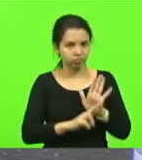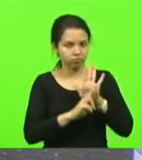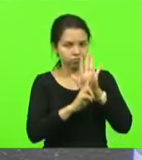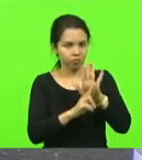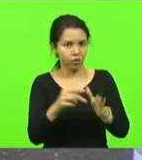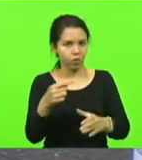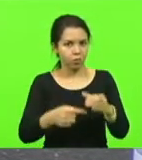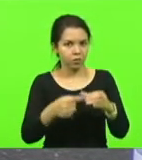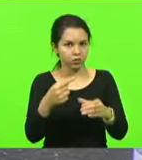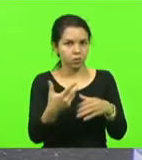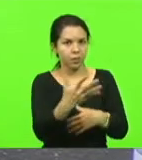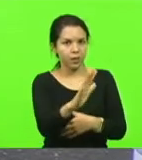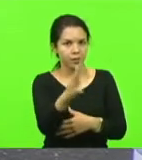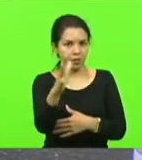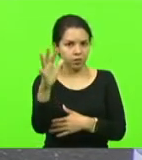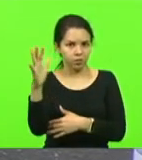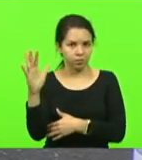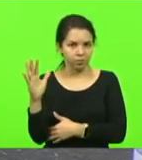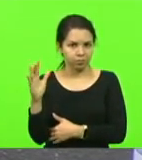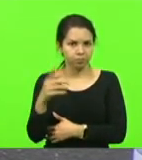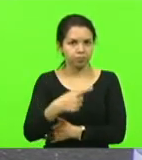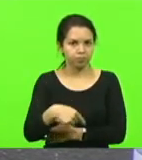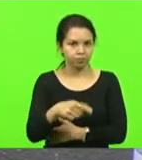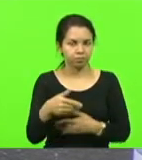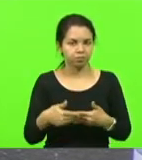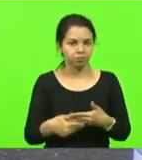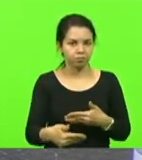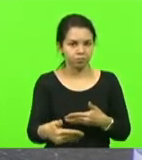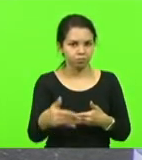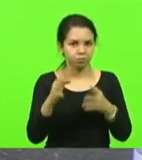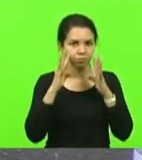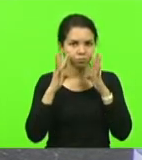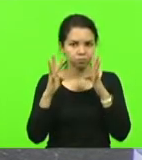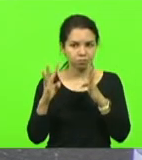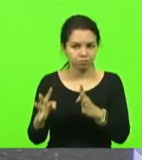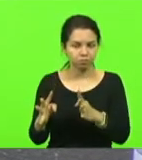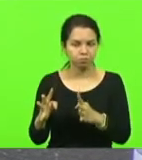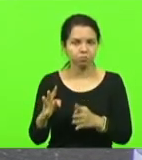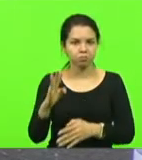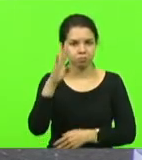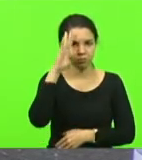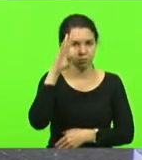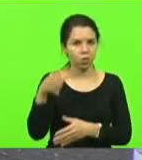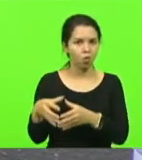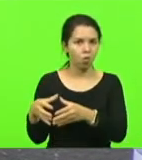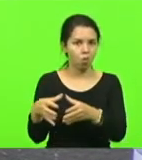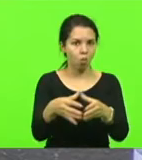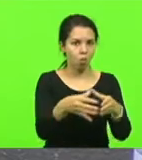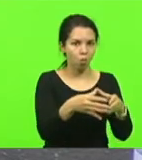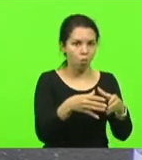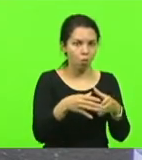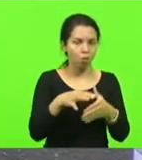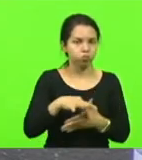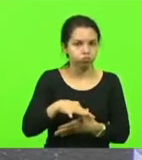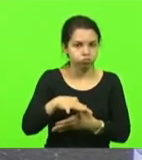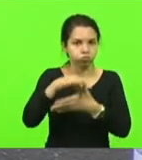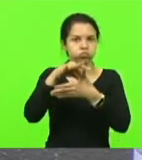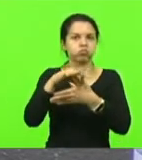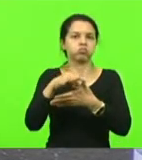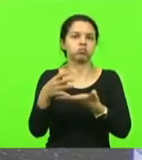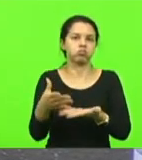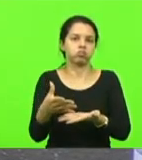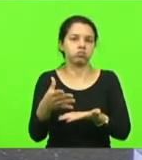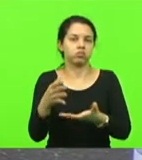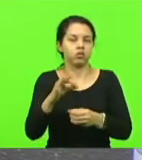Nós iniciamos ouvindo as principais entidades representativas do